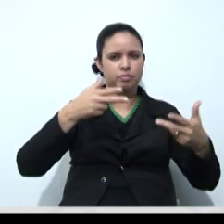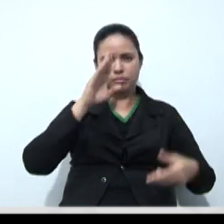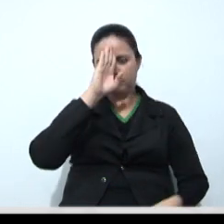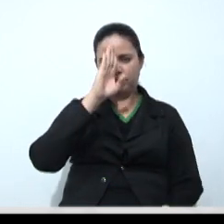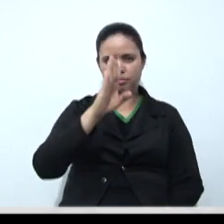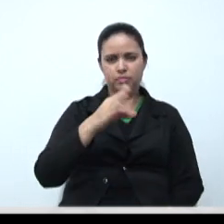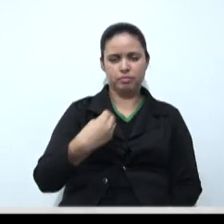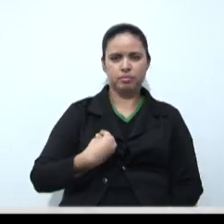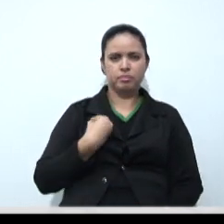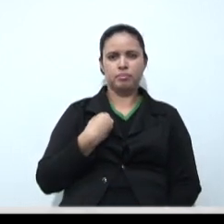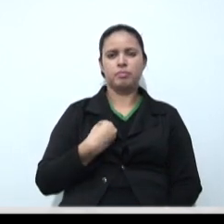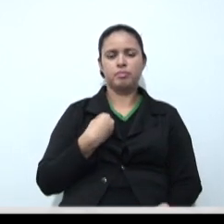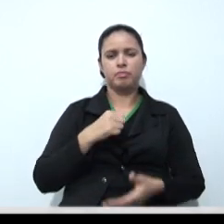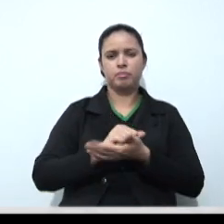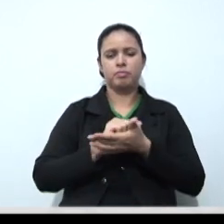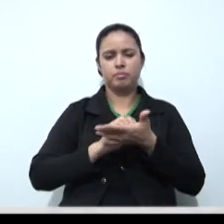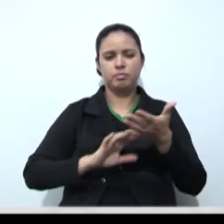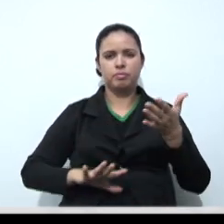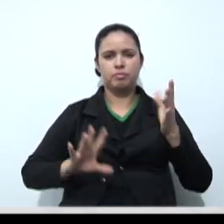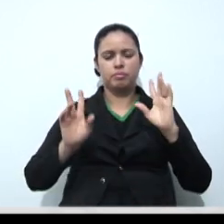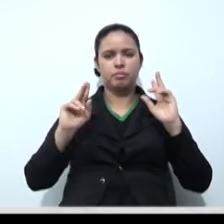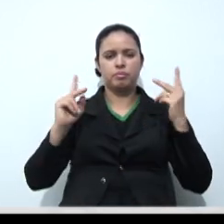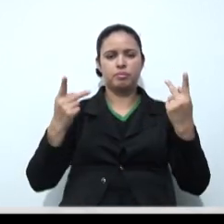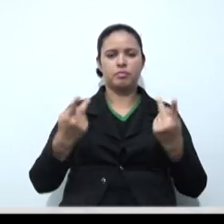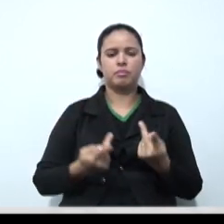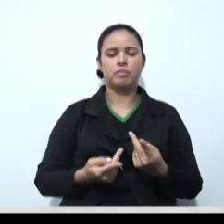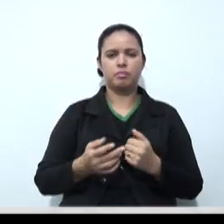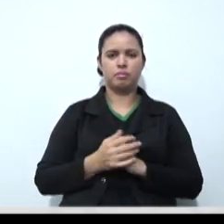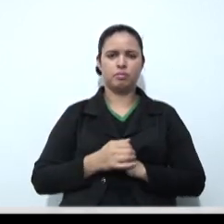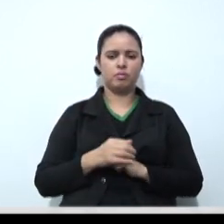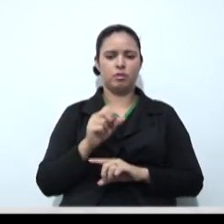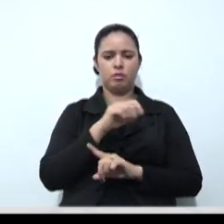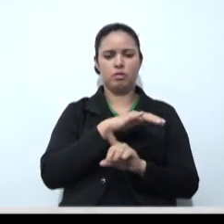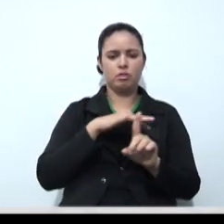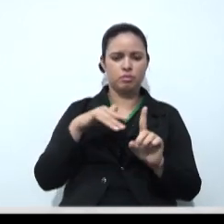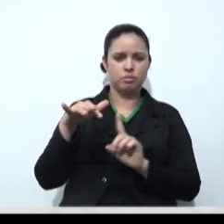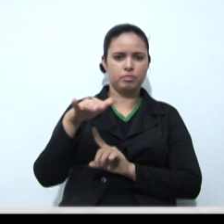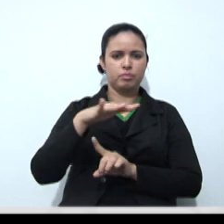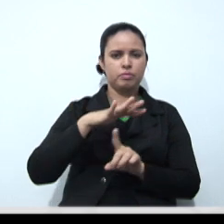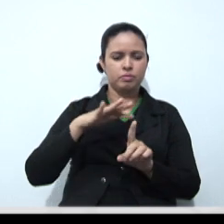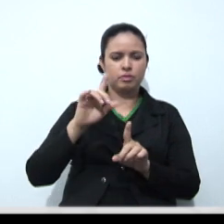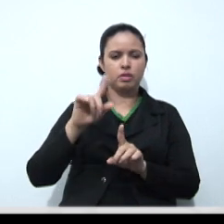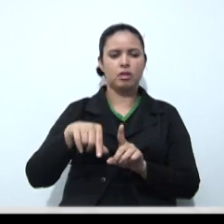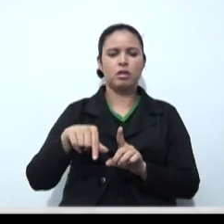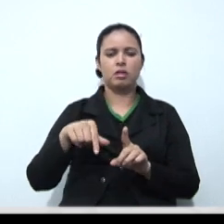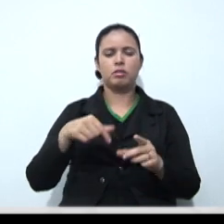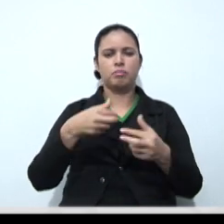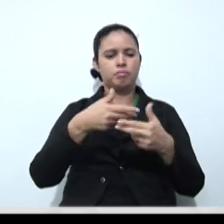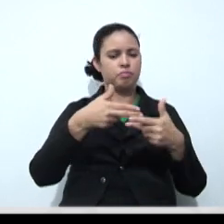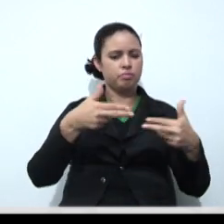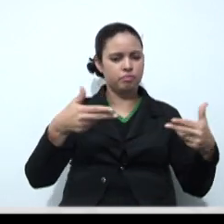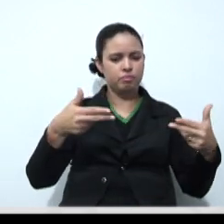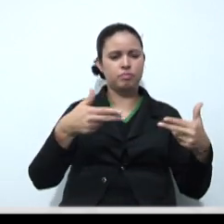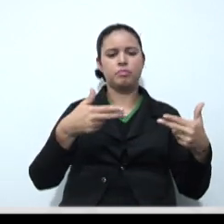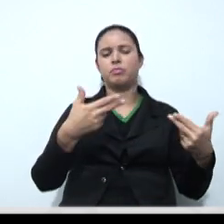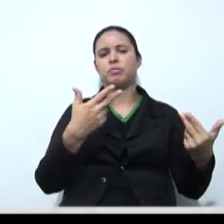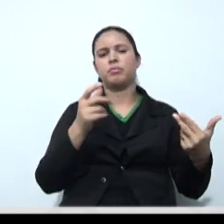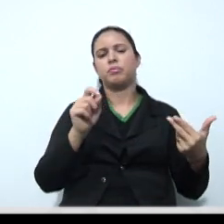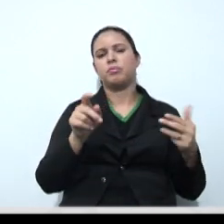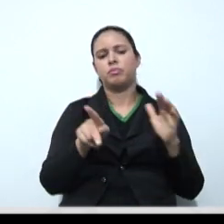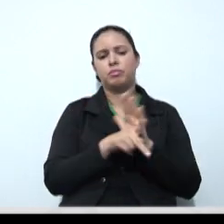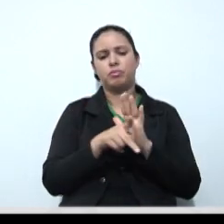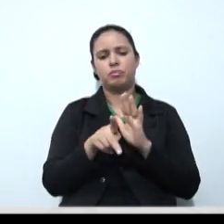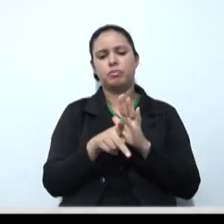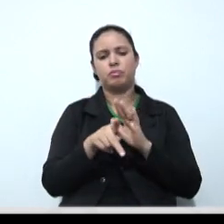claro, pelas atividades humanas. O meio ambiente ele também compreende recursos e fenômenos físicos, como ar, água